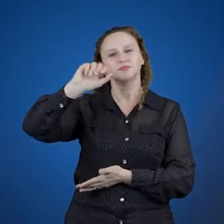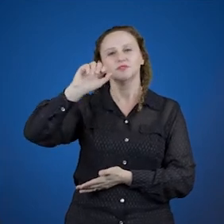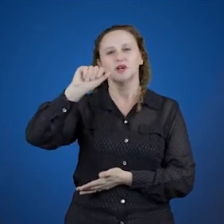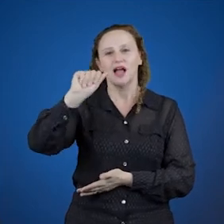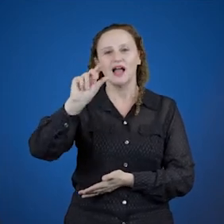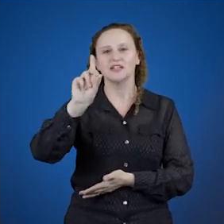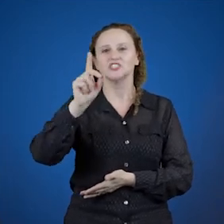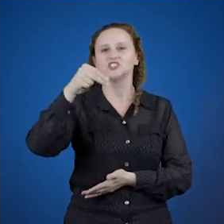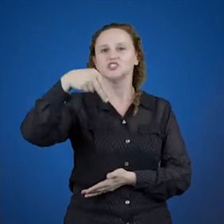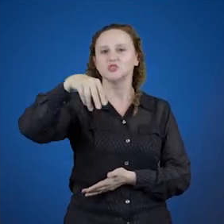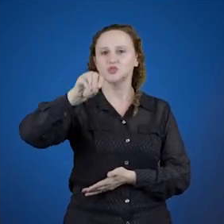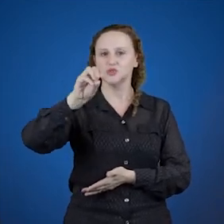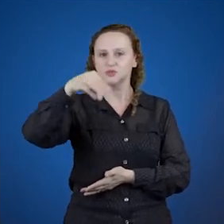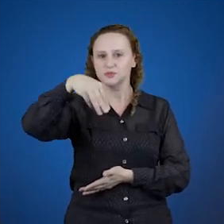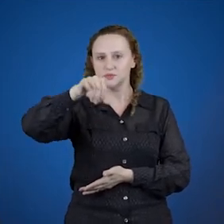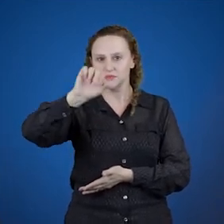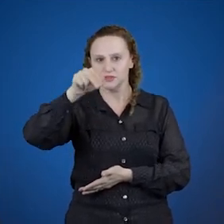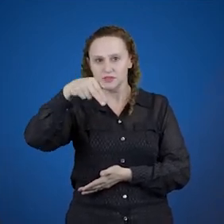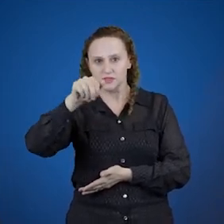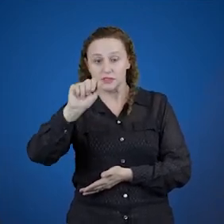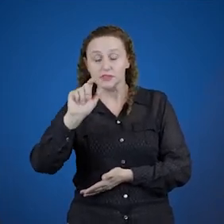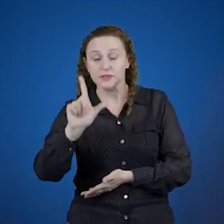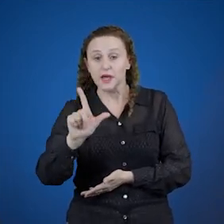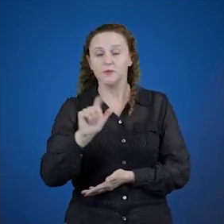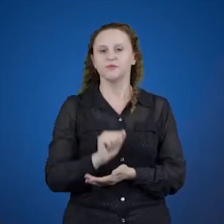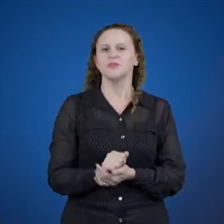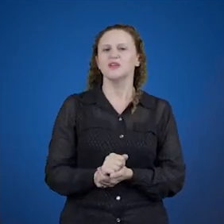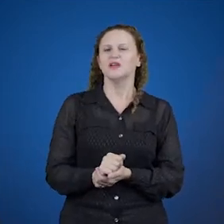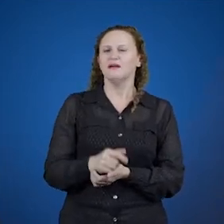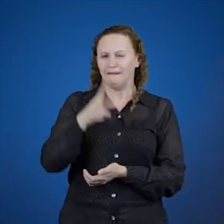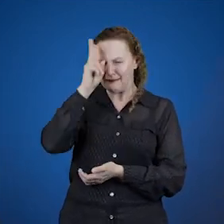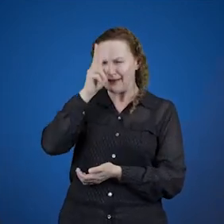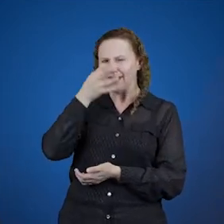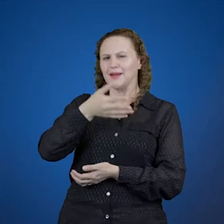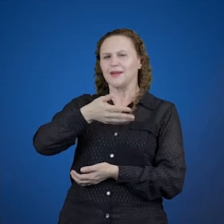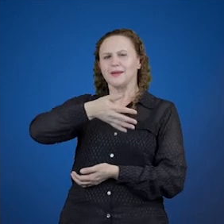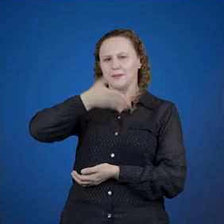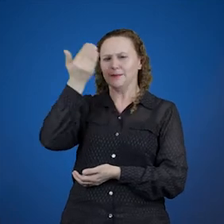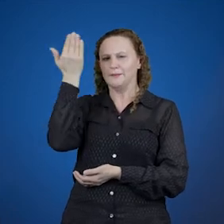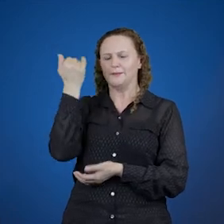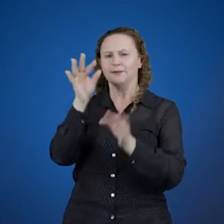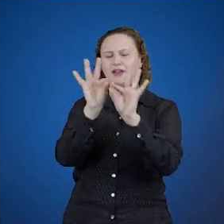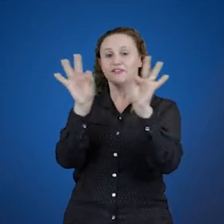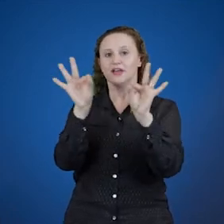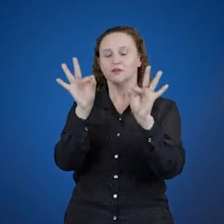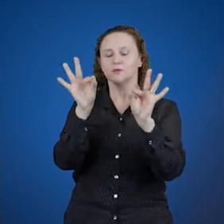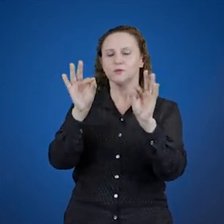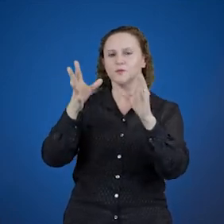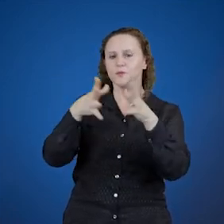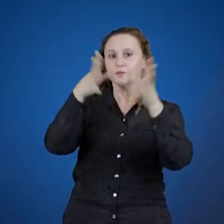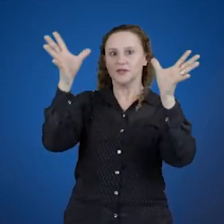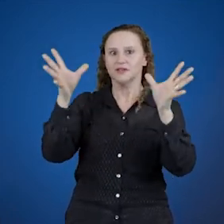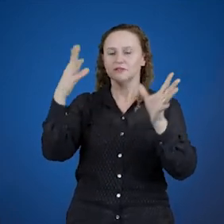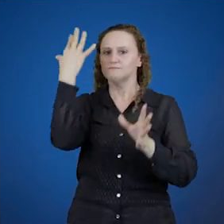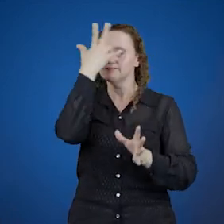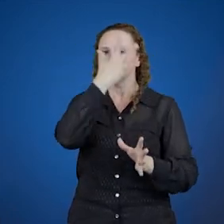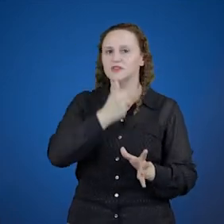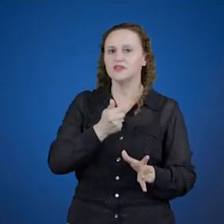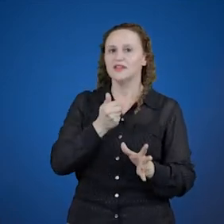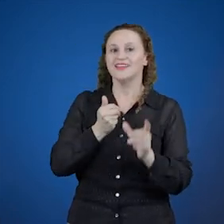restritivo tão lá na frase anterior que eu digo o Brilho da Lua é bonito eu estou restringindo